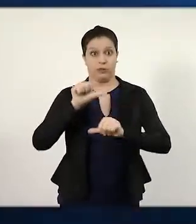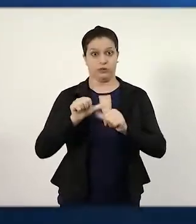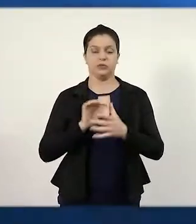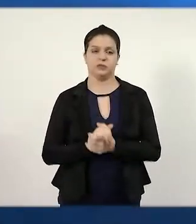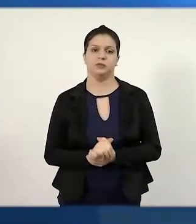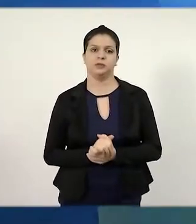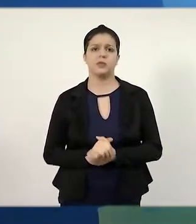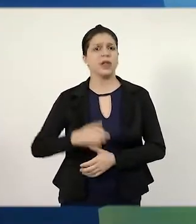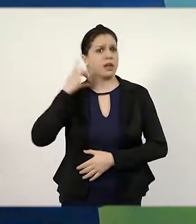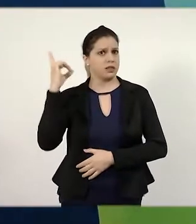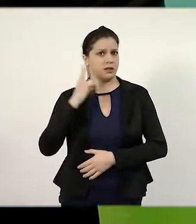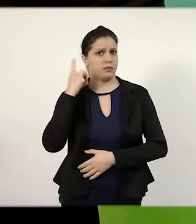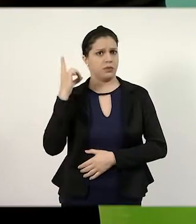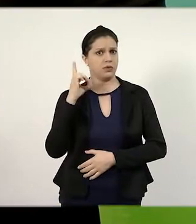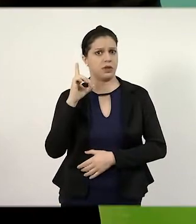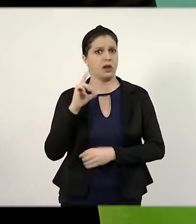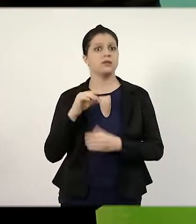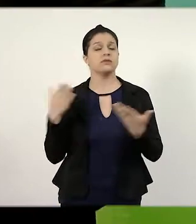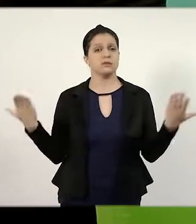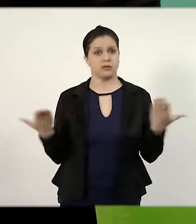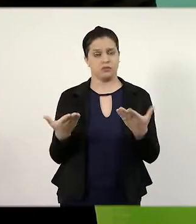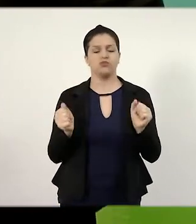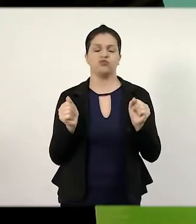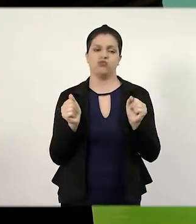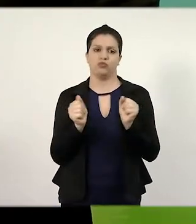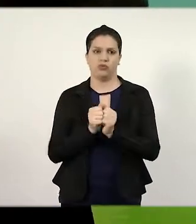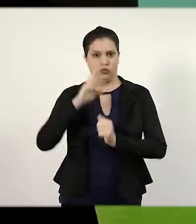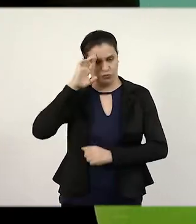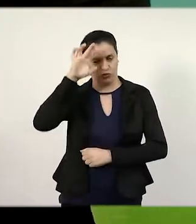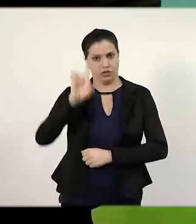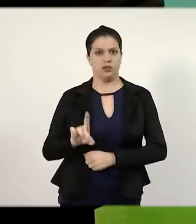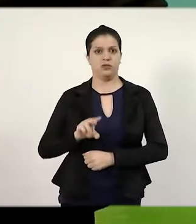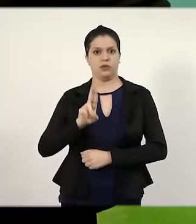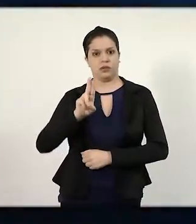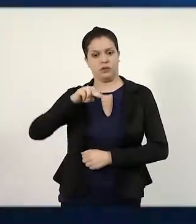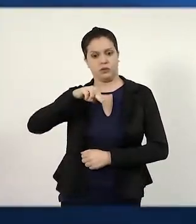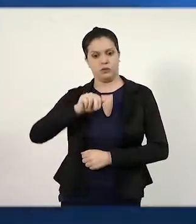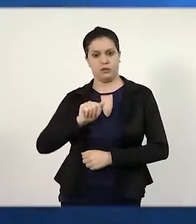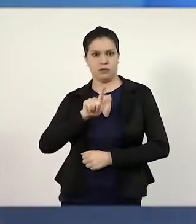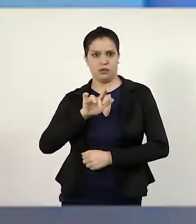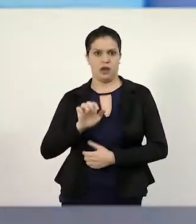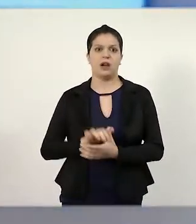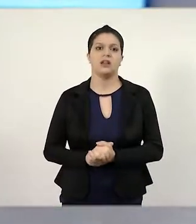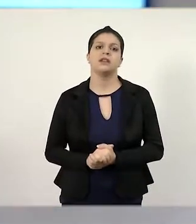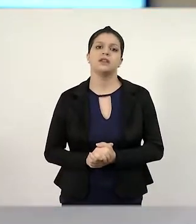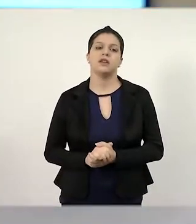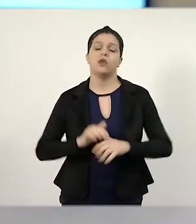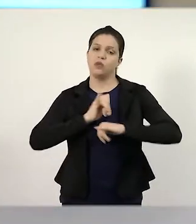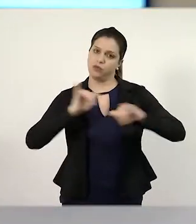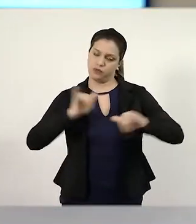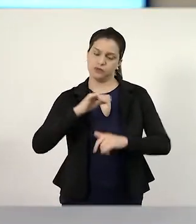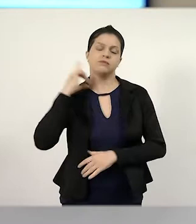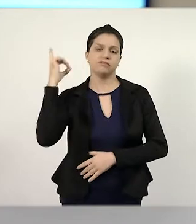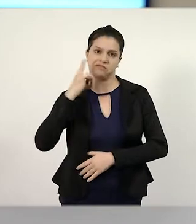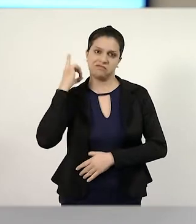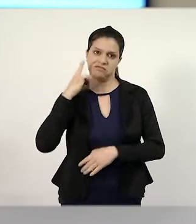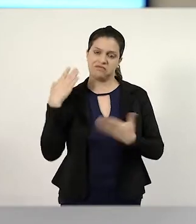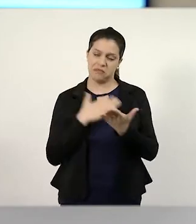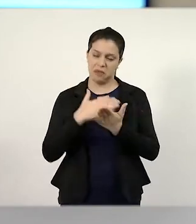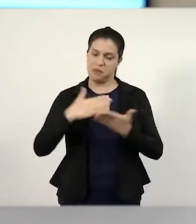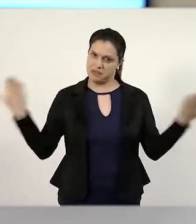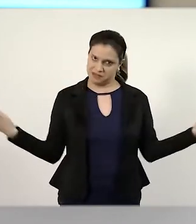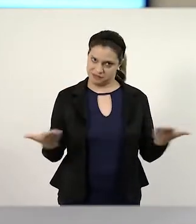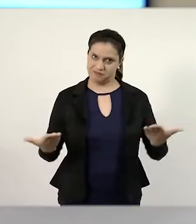na Lemes. Deputados passam a fazer parte da diretoria da Unali. O Jornal Parlamentar, com o resumo